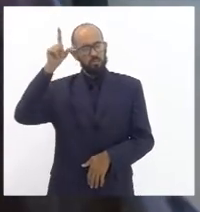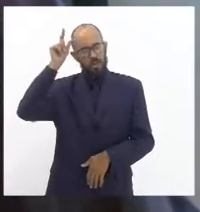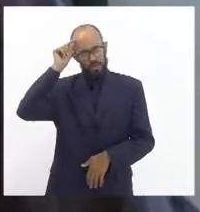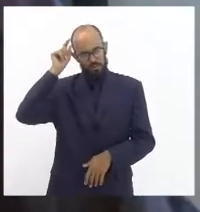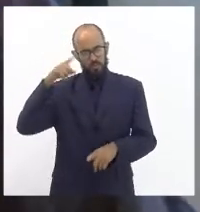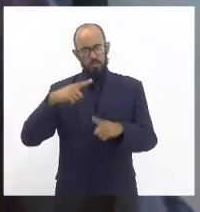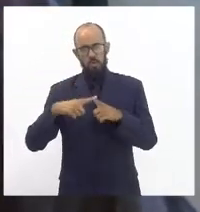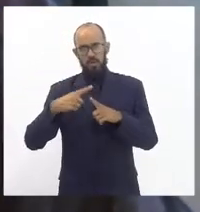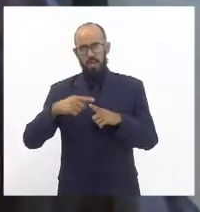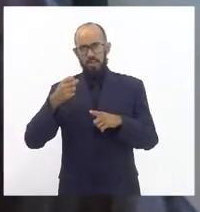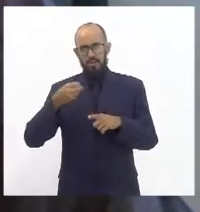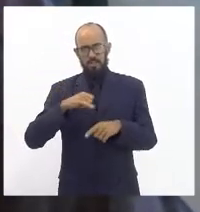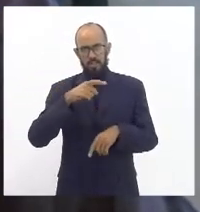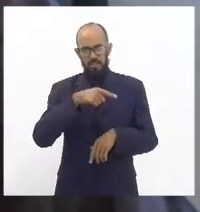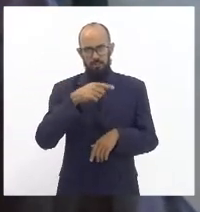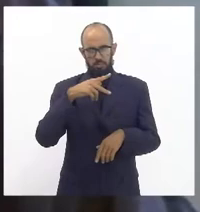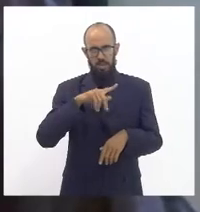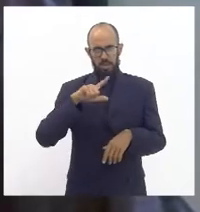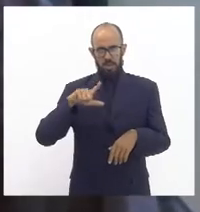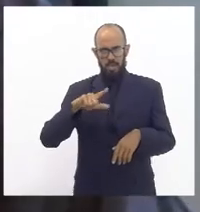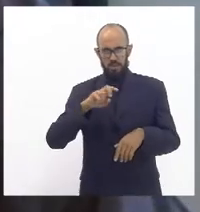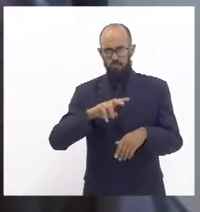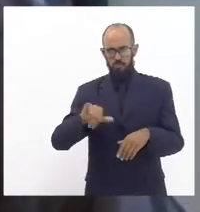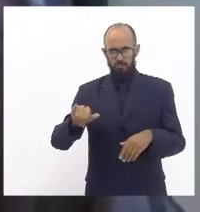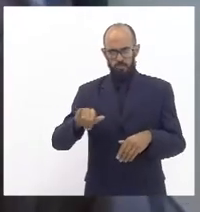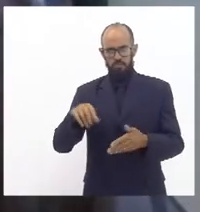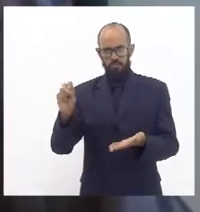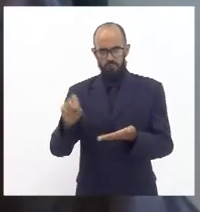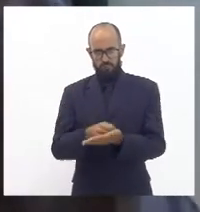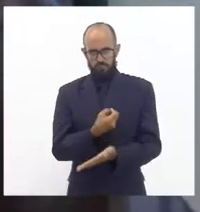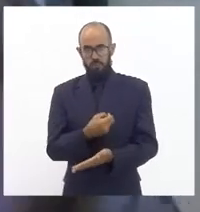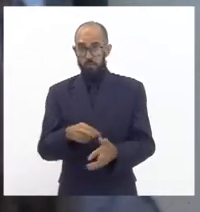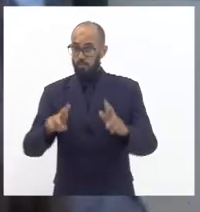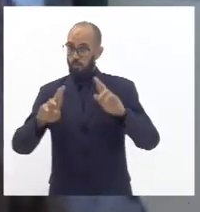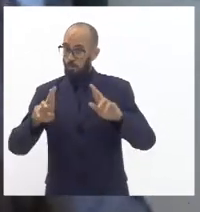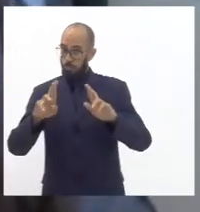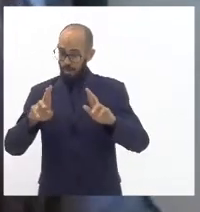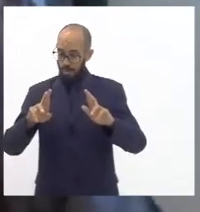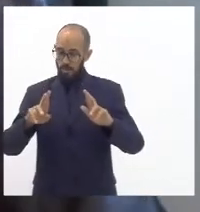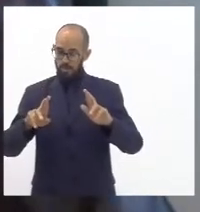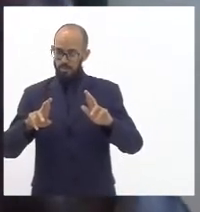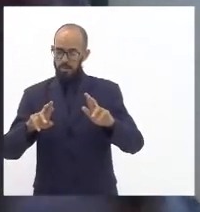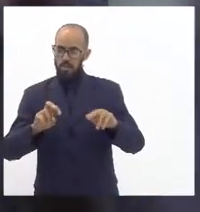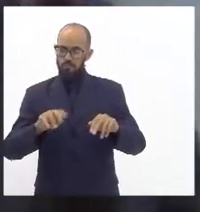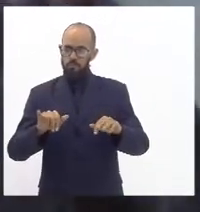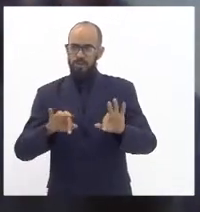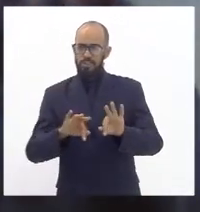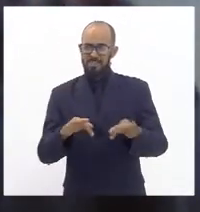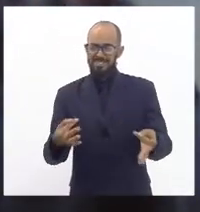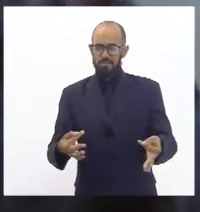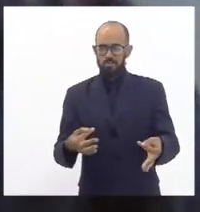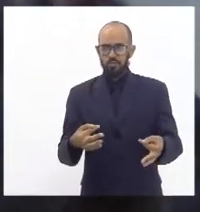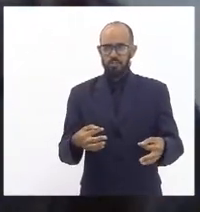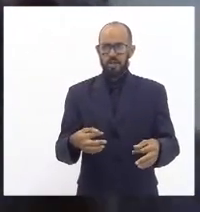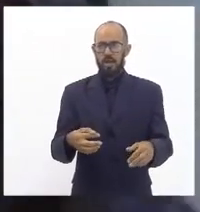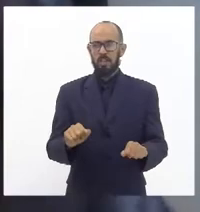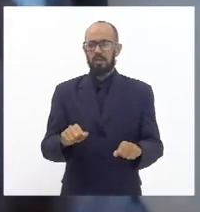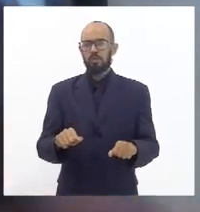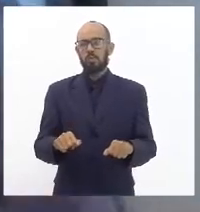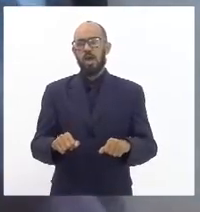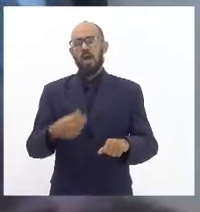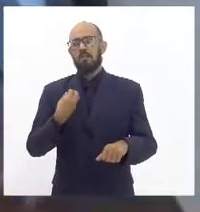porque se esse projeto for sancionado Espero que sexta vai simplificar a vida os produtores